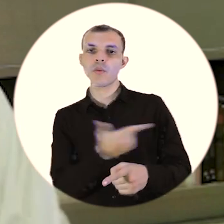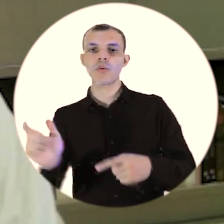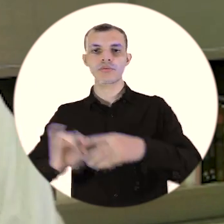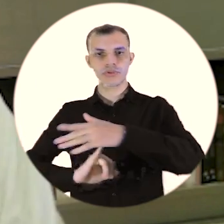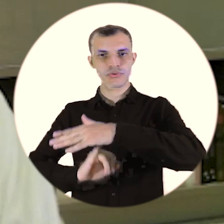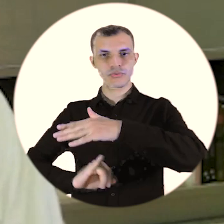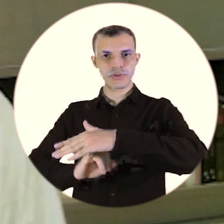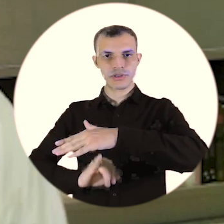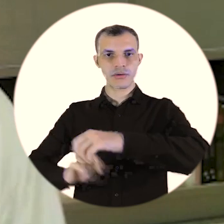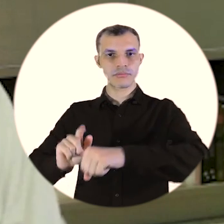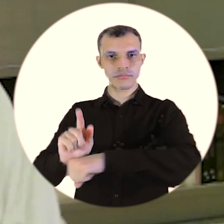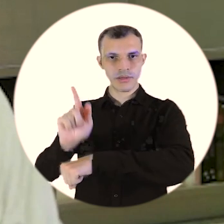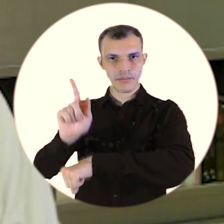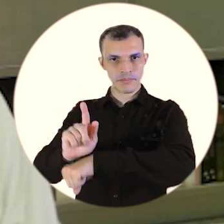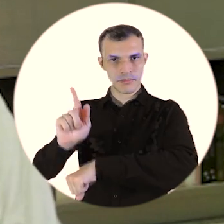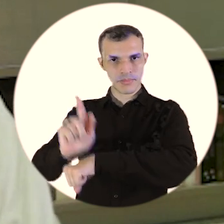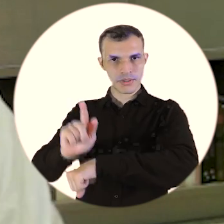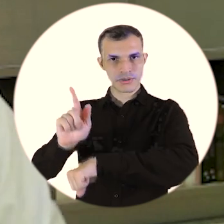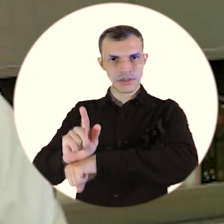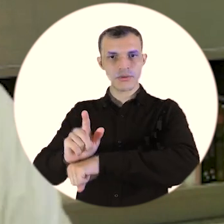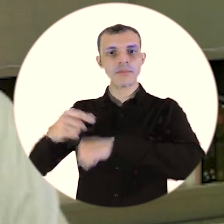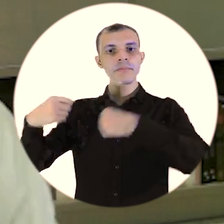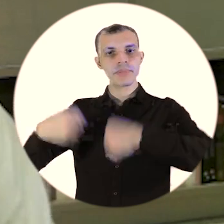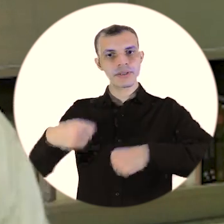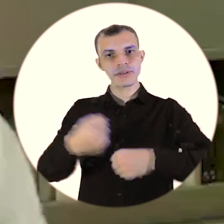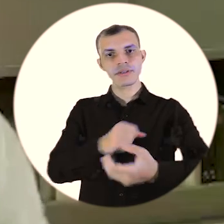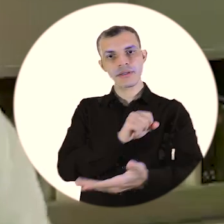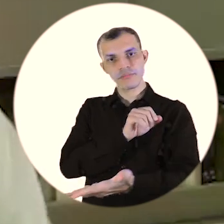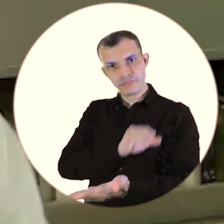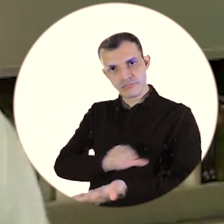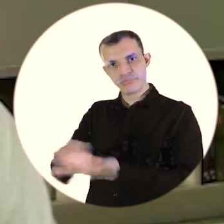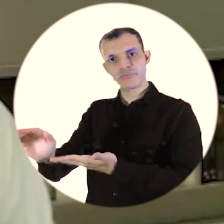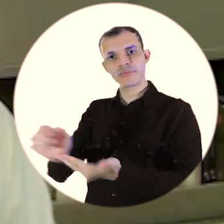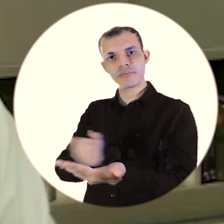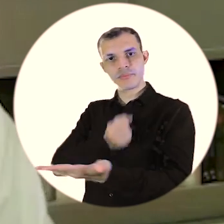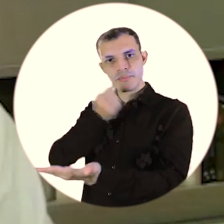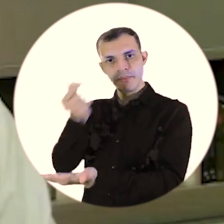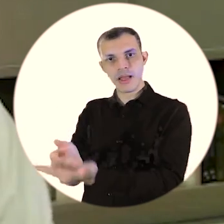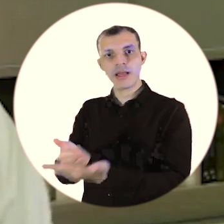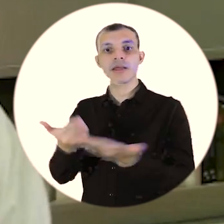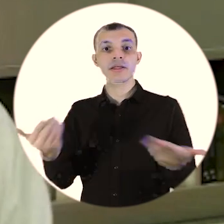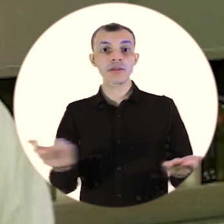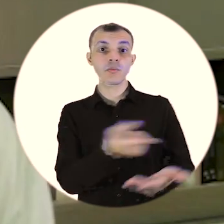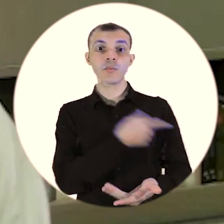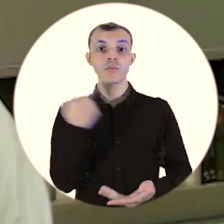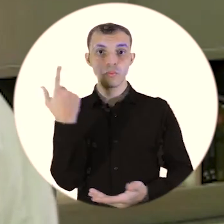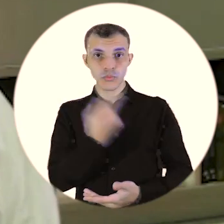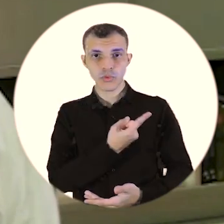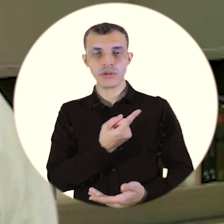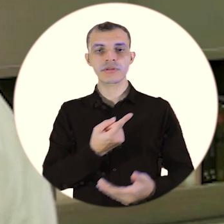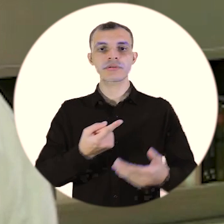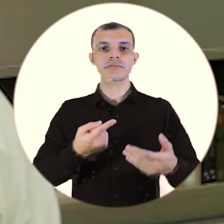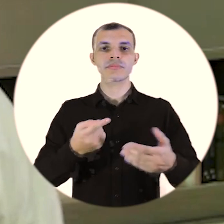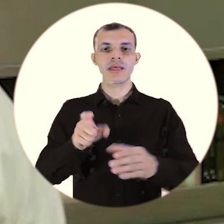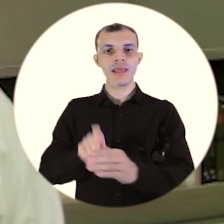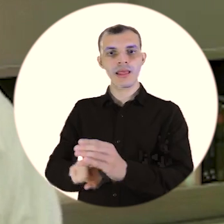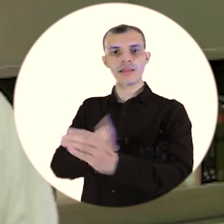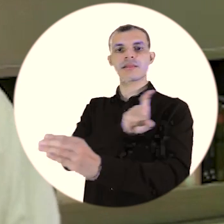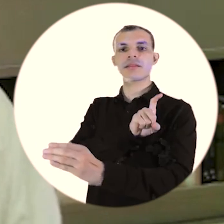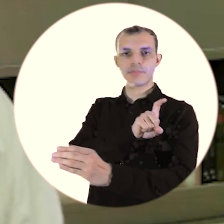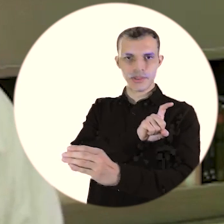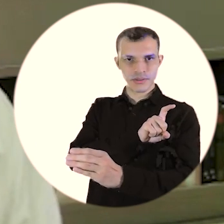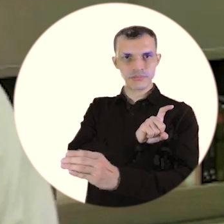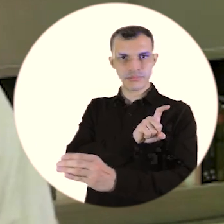ensino superior, que é parceira, ela tem de ser remunerada. Então, a partir do instante em que nós temos